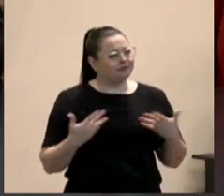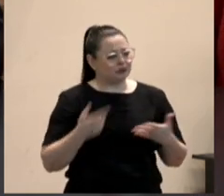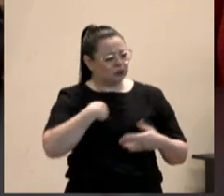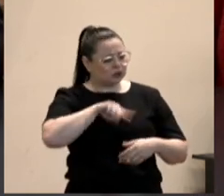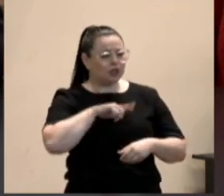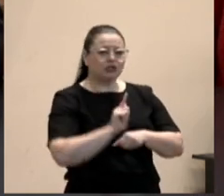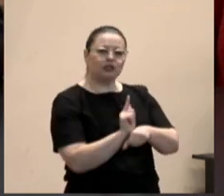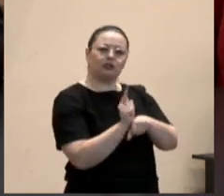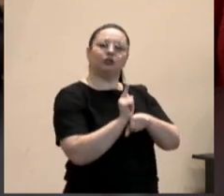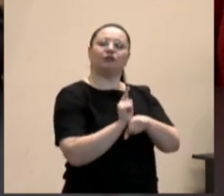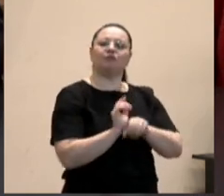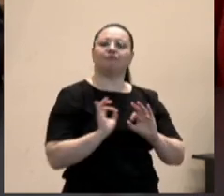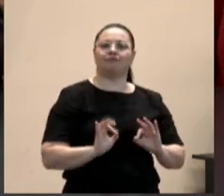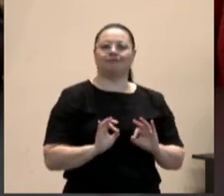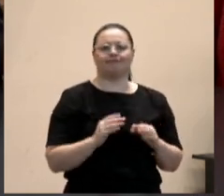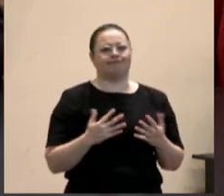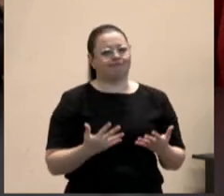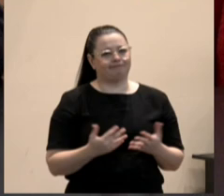gestor público.